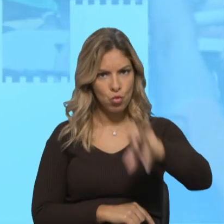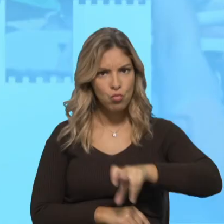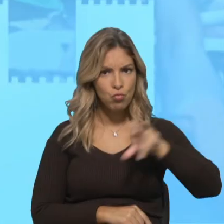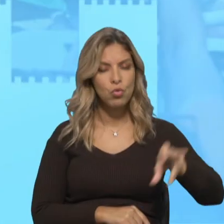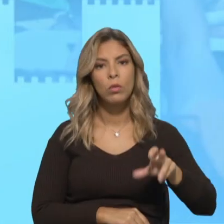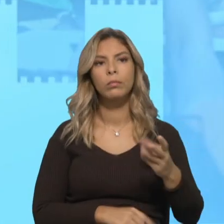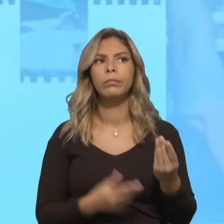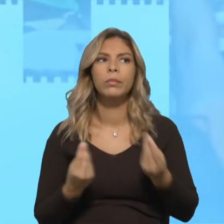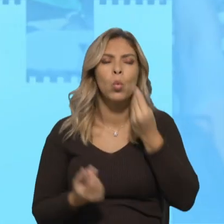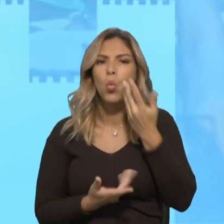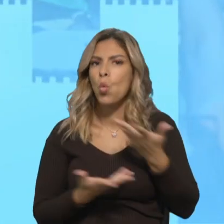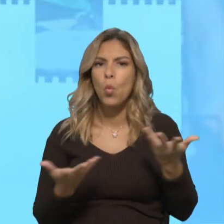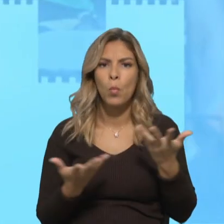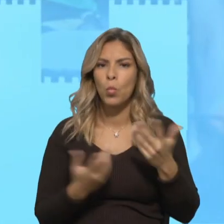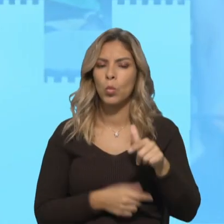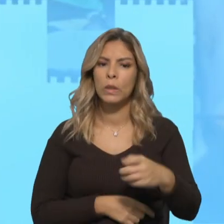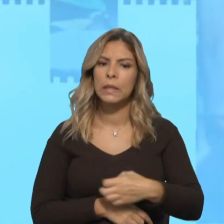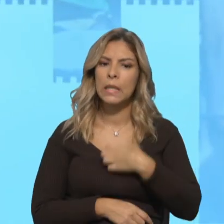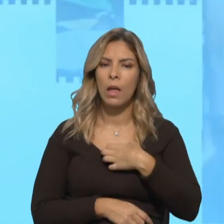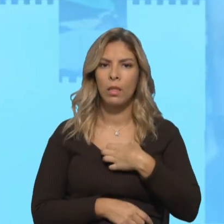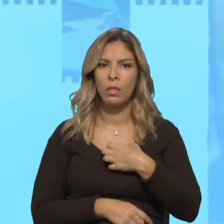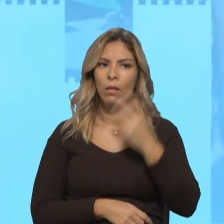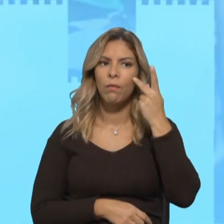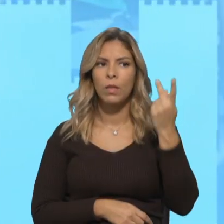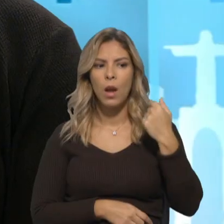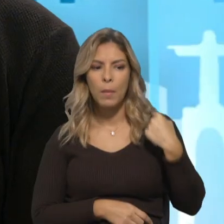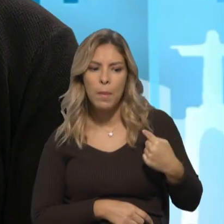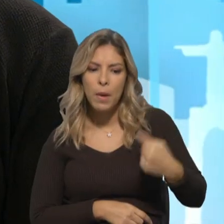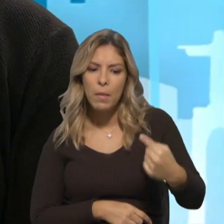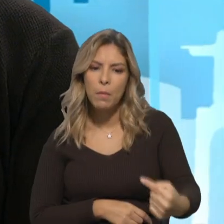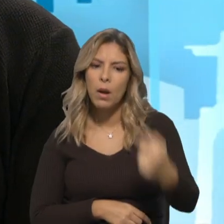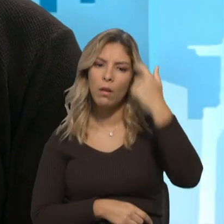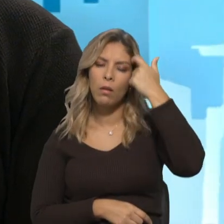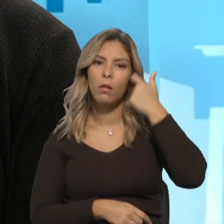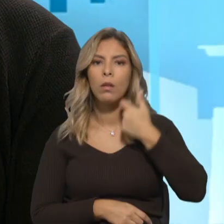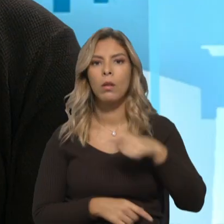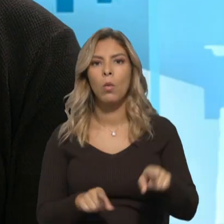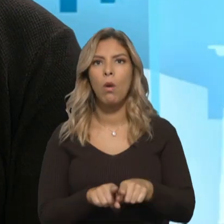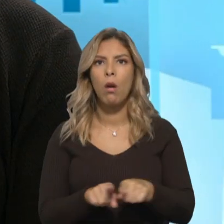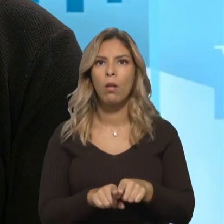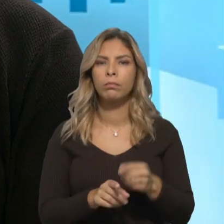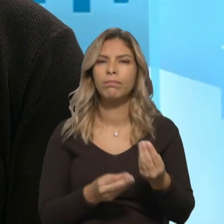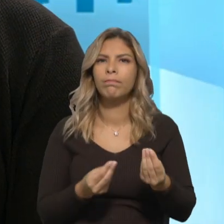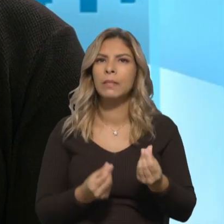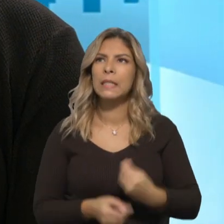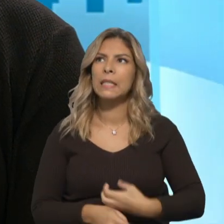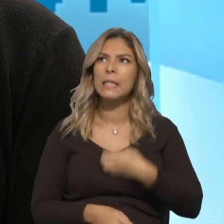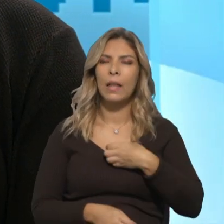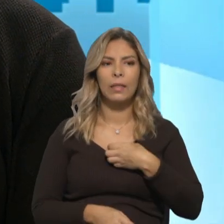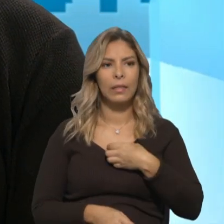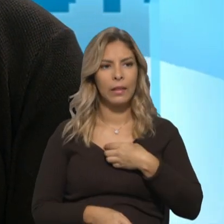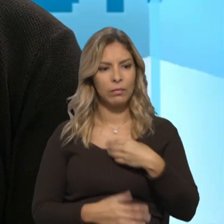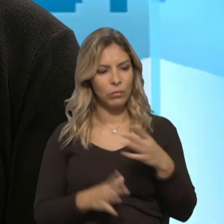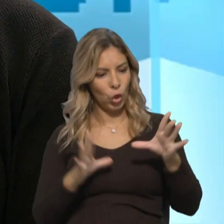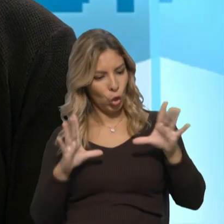Como é que é viver este cristianismo de limite, de fronteira, a sentir na